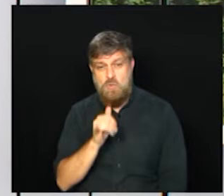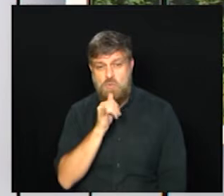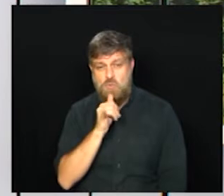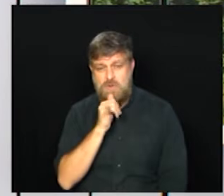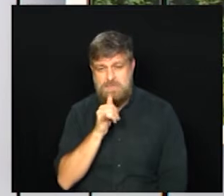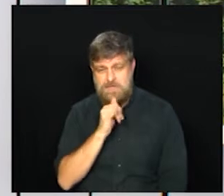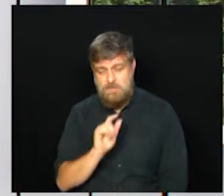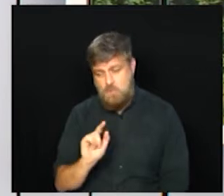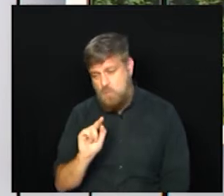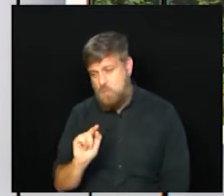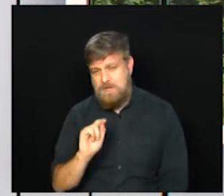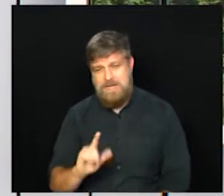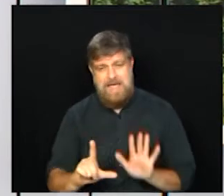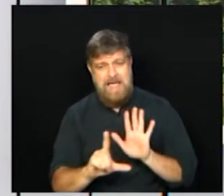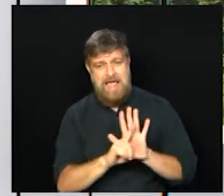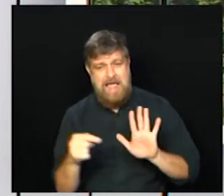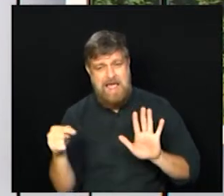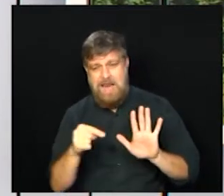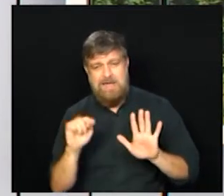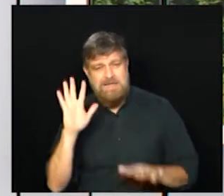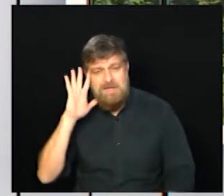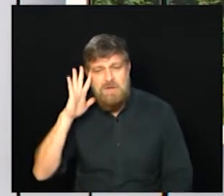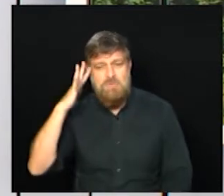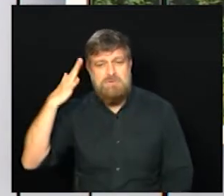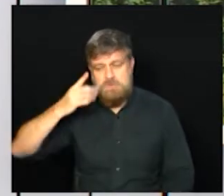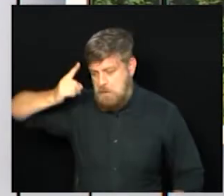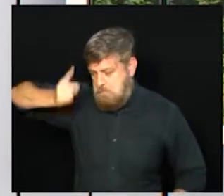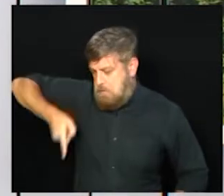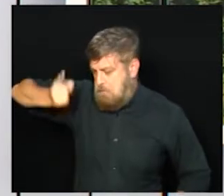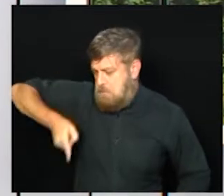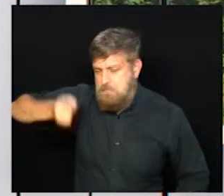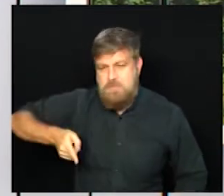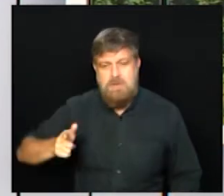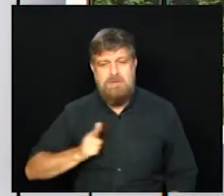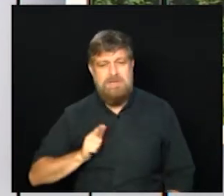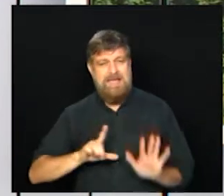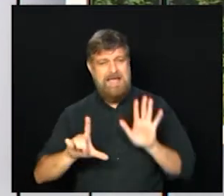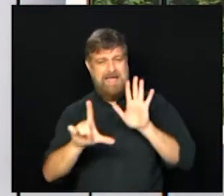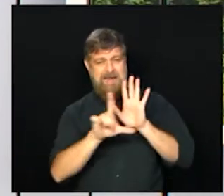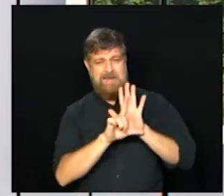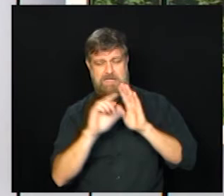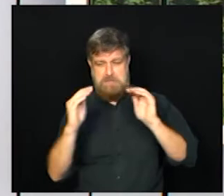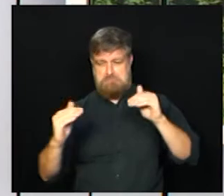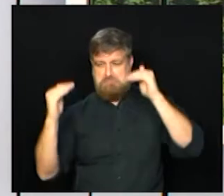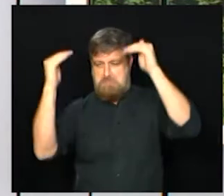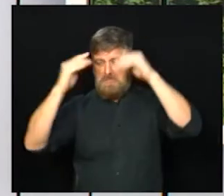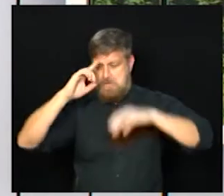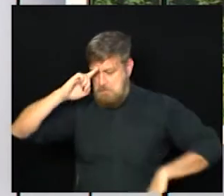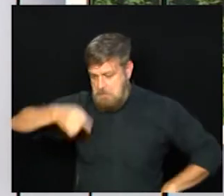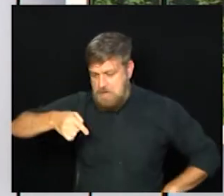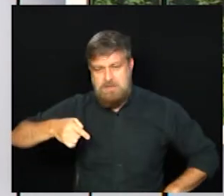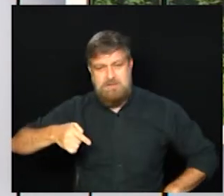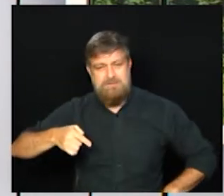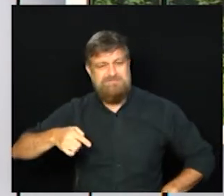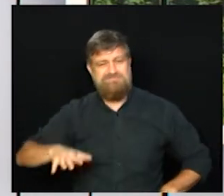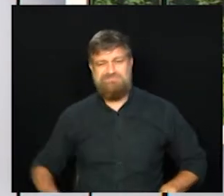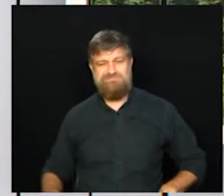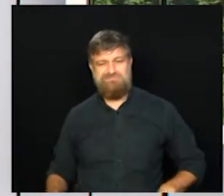de lei que não é lei que surge de cima para baixo. Porque geralmente lei que surge de cima para baixo não